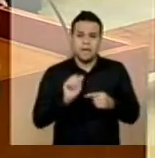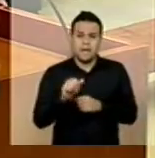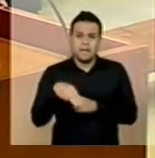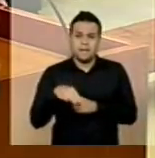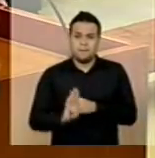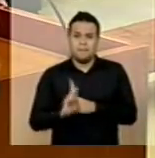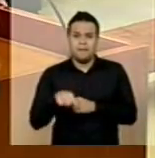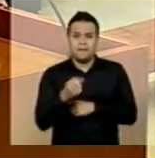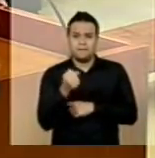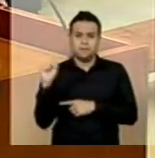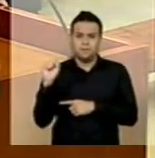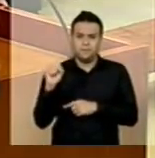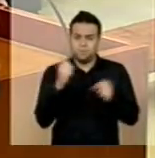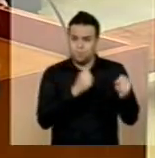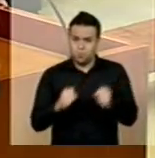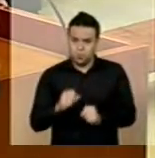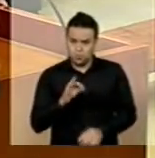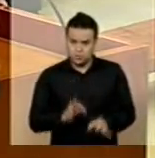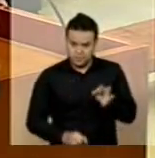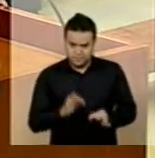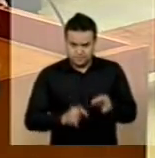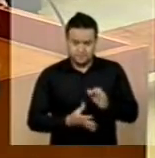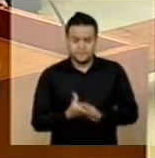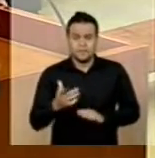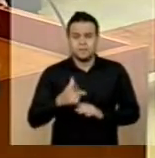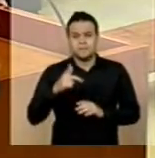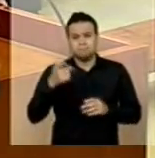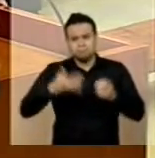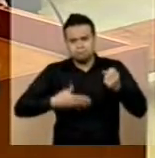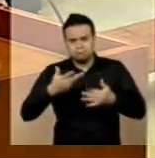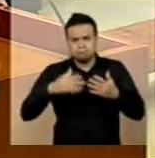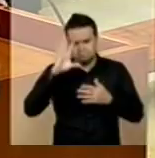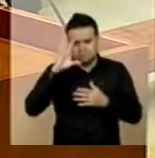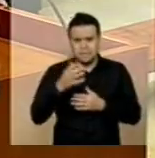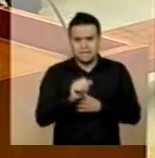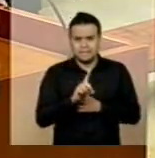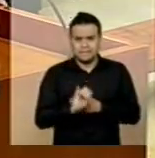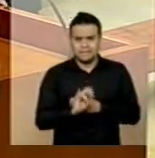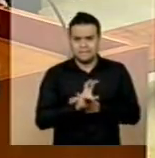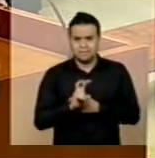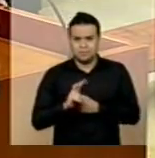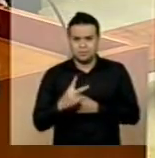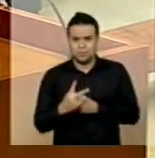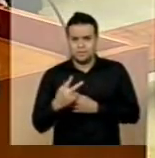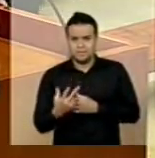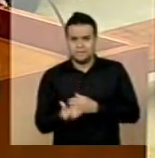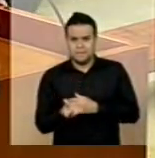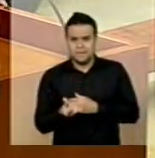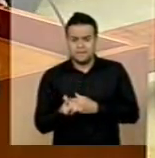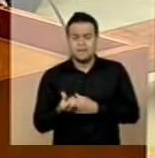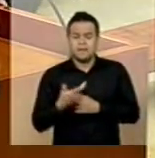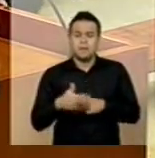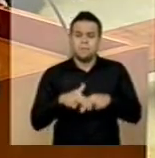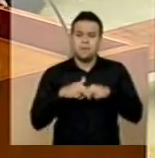defesa do Poder Judiciário. Muito se falou que a decisão dessa corte, na ADI 5526, é que teria inspirado as